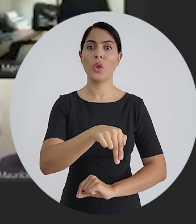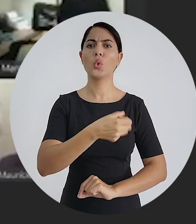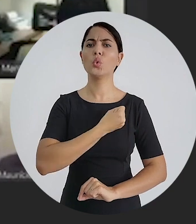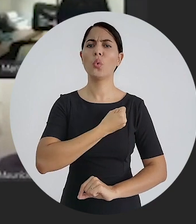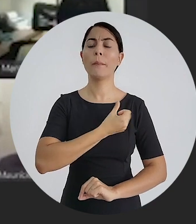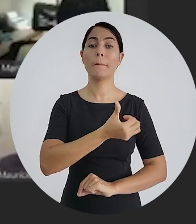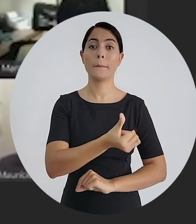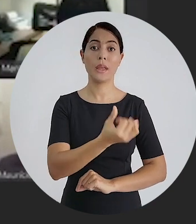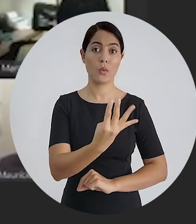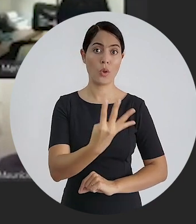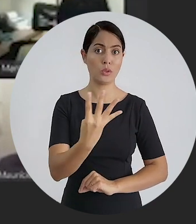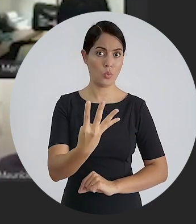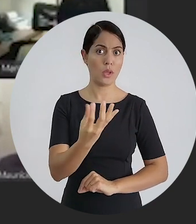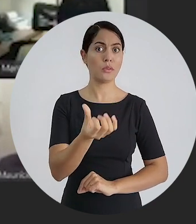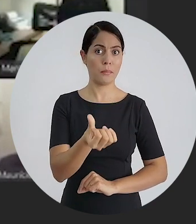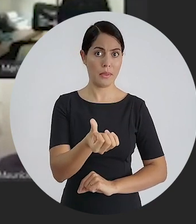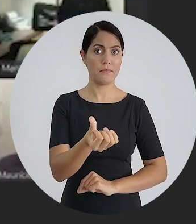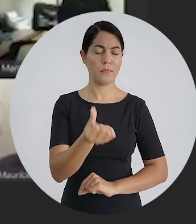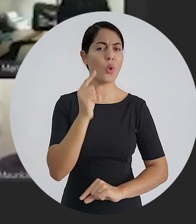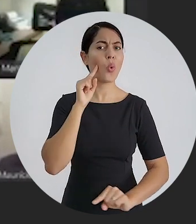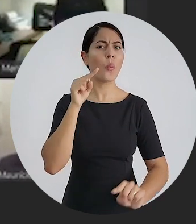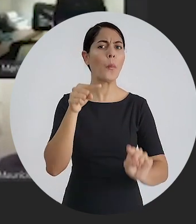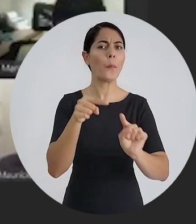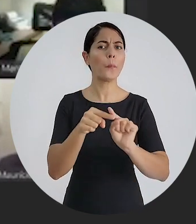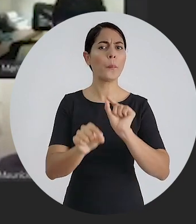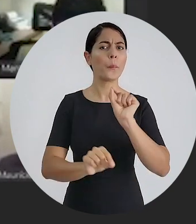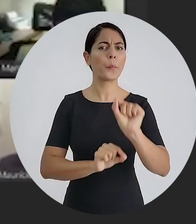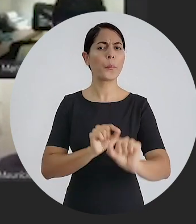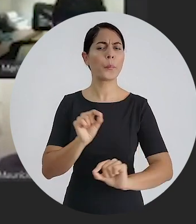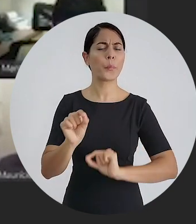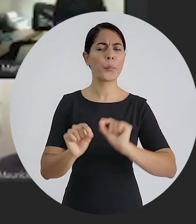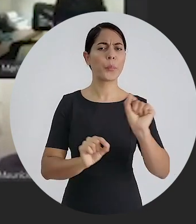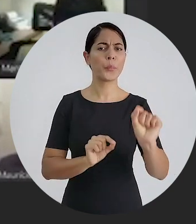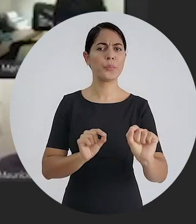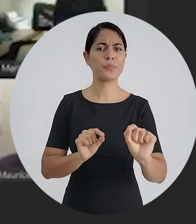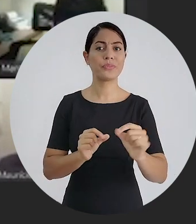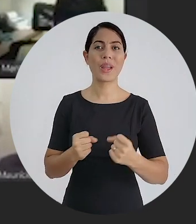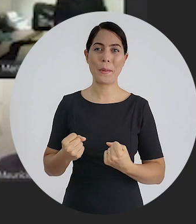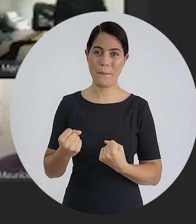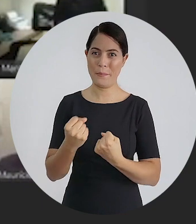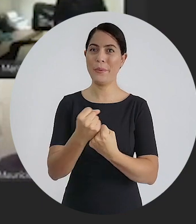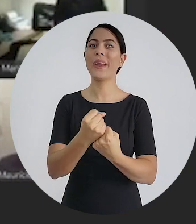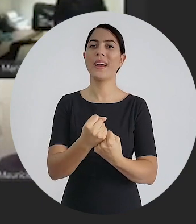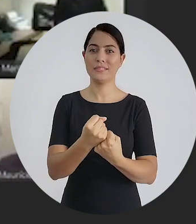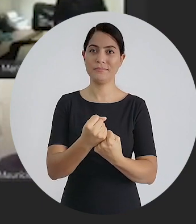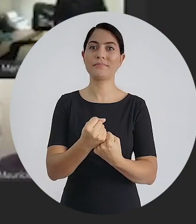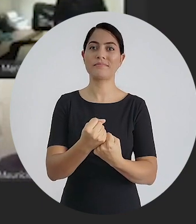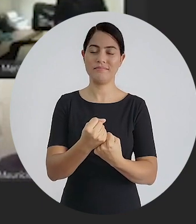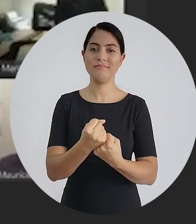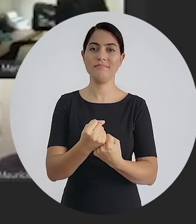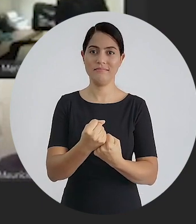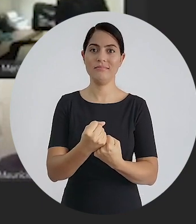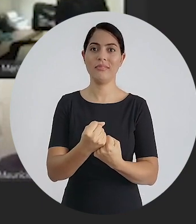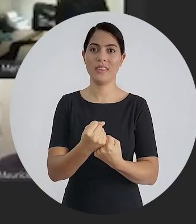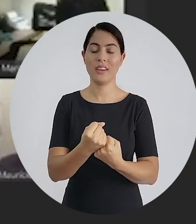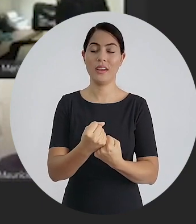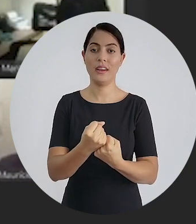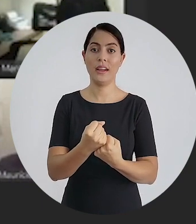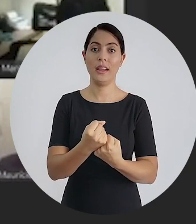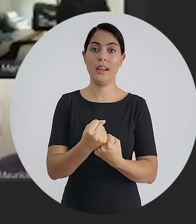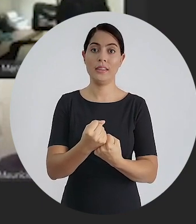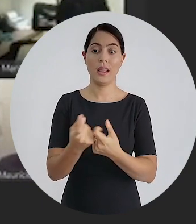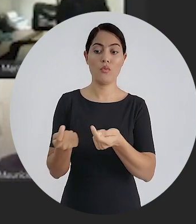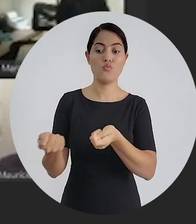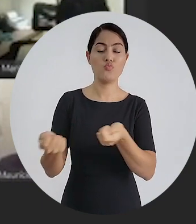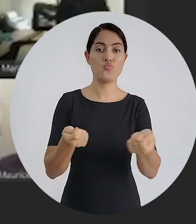inconstitucionalidade 6446, como fito de, abre aspas, contribuir para a improcedência da